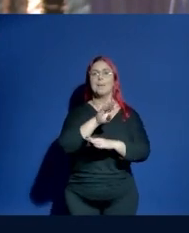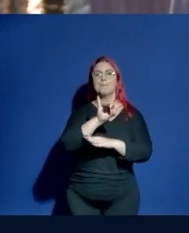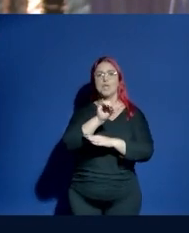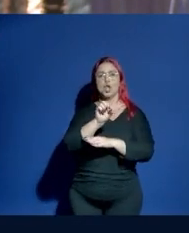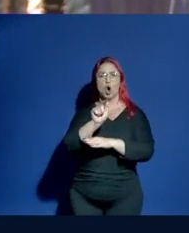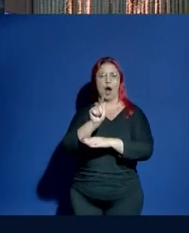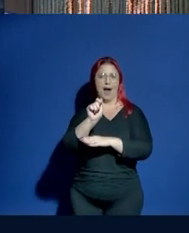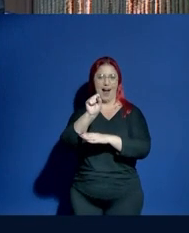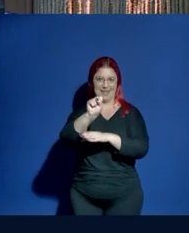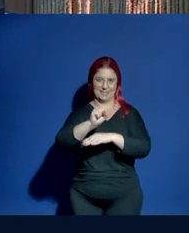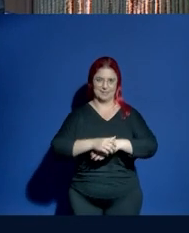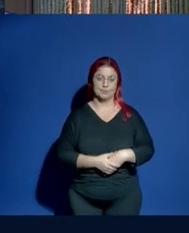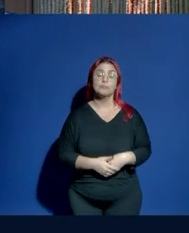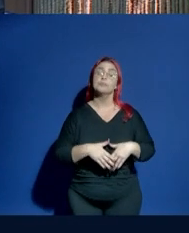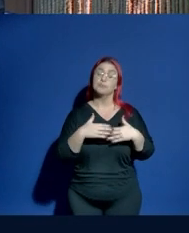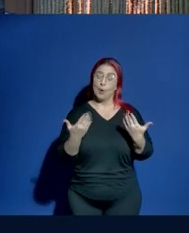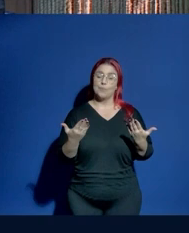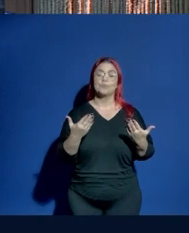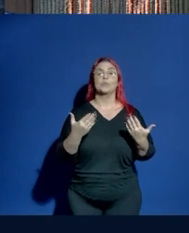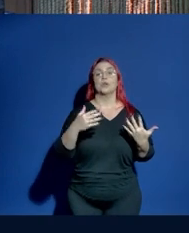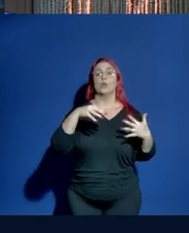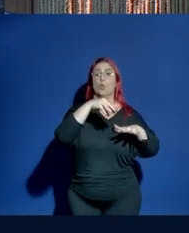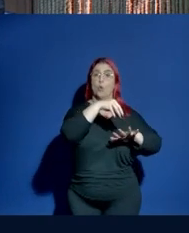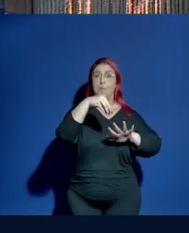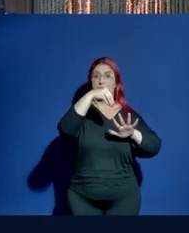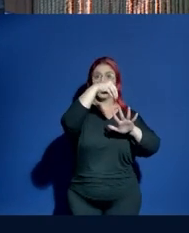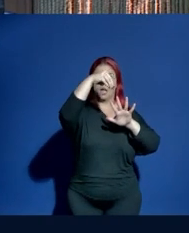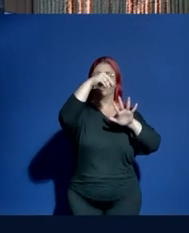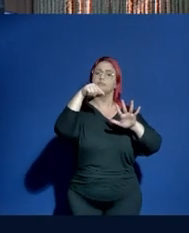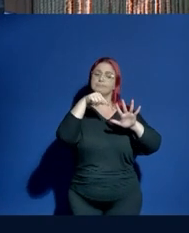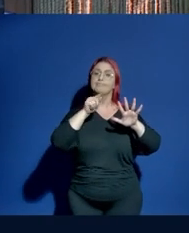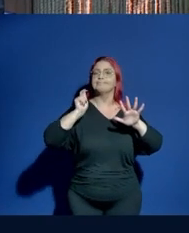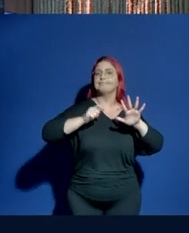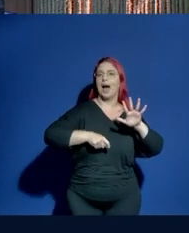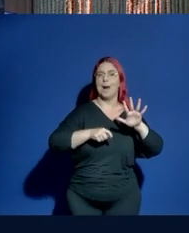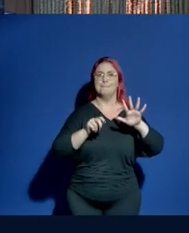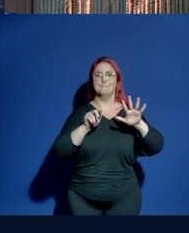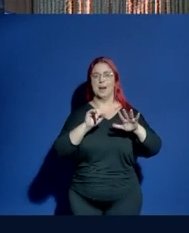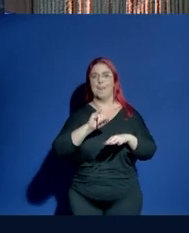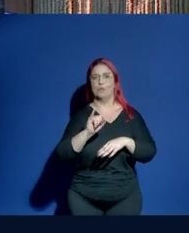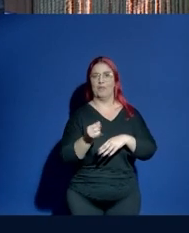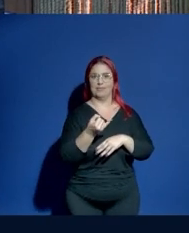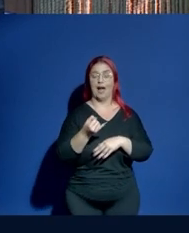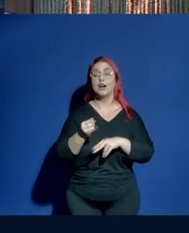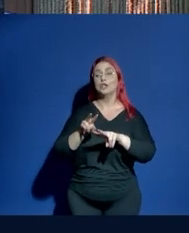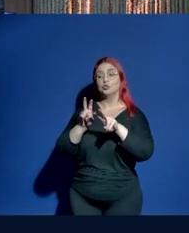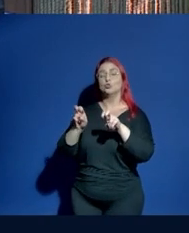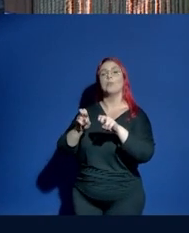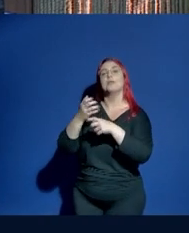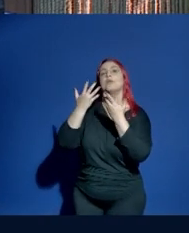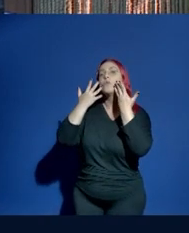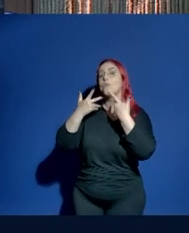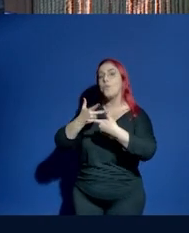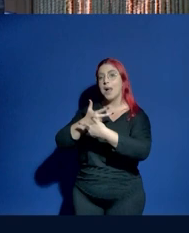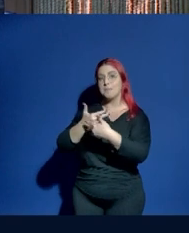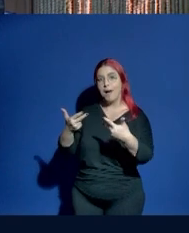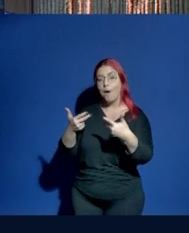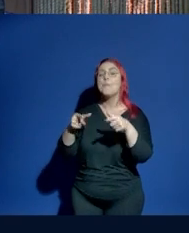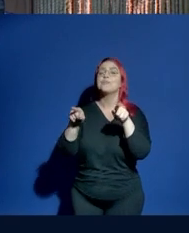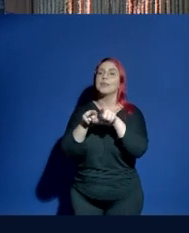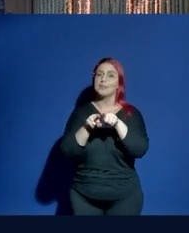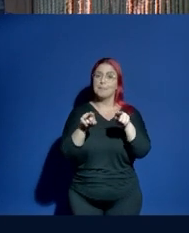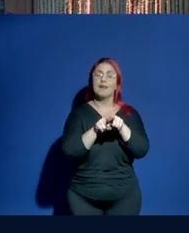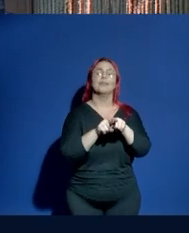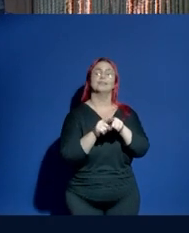acho que a cadeia do bimentando ela é muito virtuosa porque ela consegue aproveitar o rejeito na produção do animal depois na fabricação do alimento